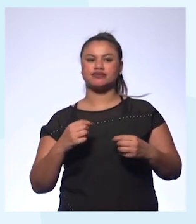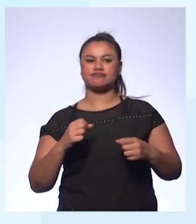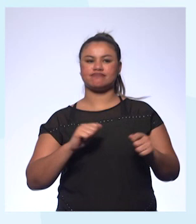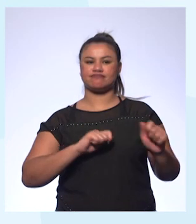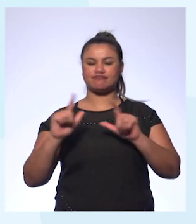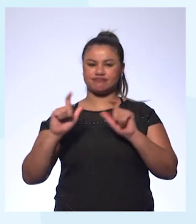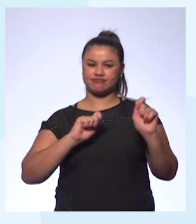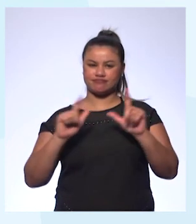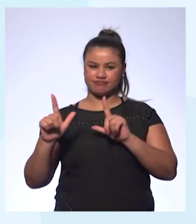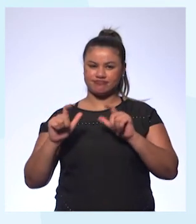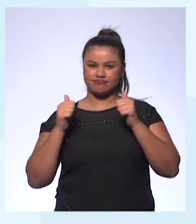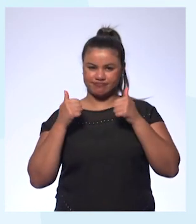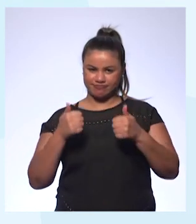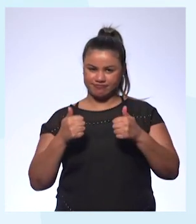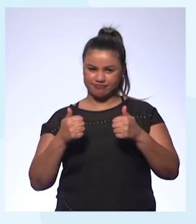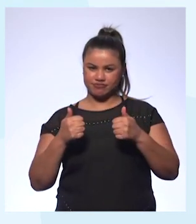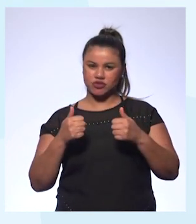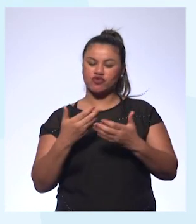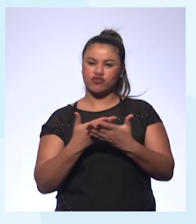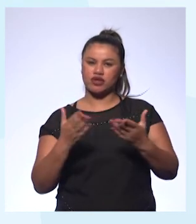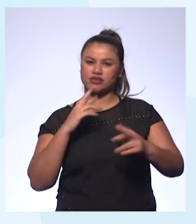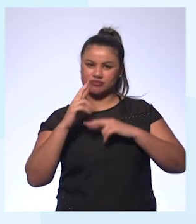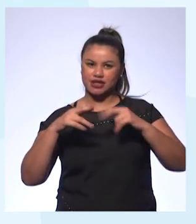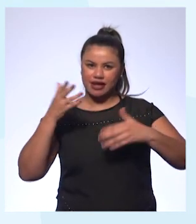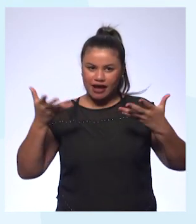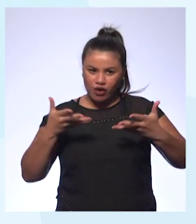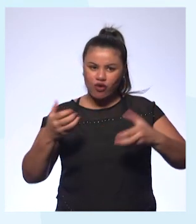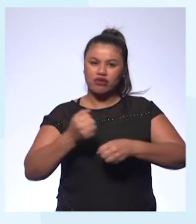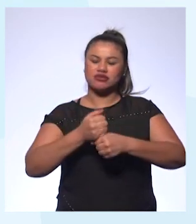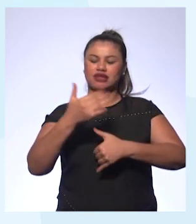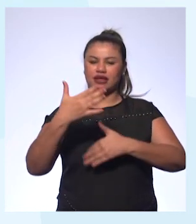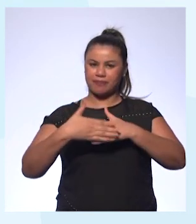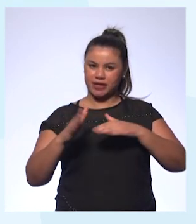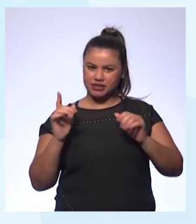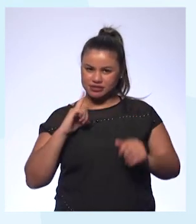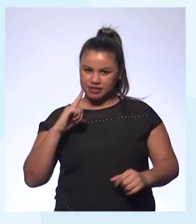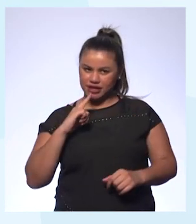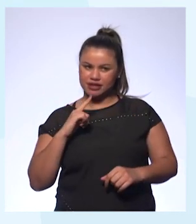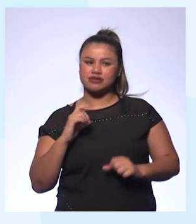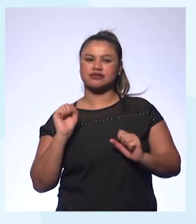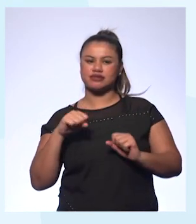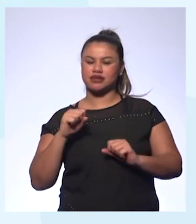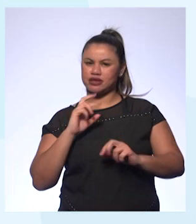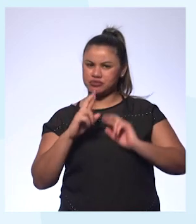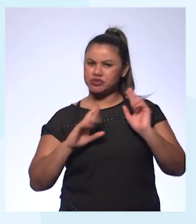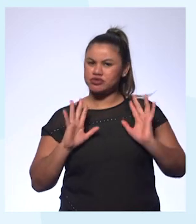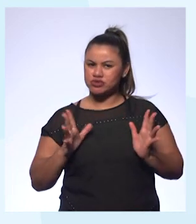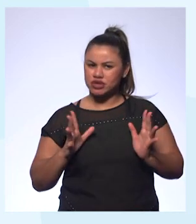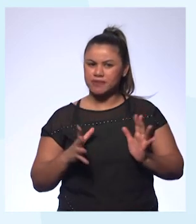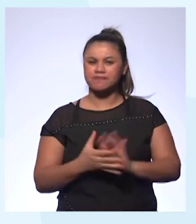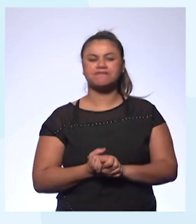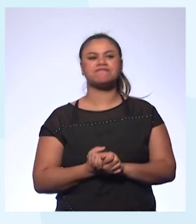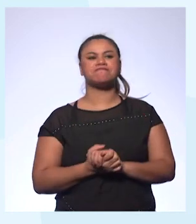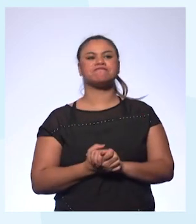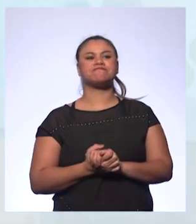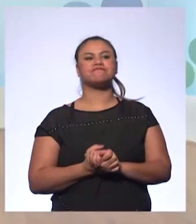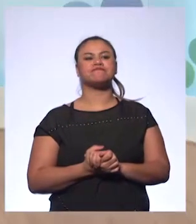próxima imagem aí vocês já podem responder agora tá aberto chat Antônia tá aberto é só escondeu